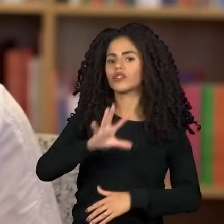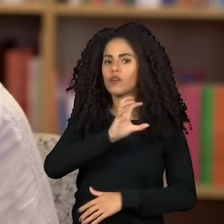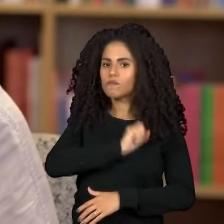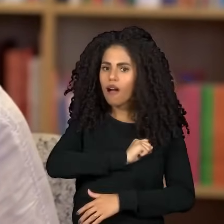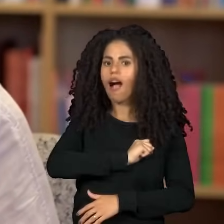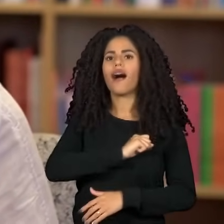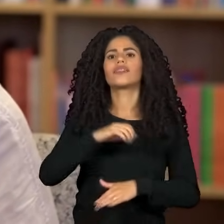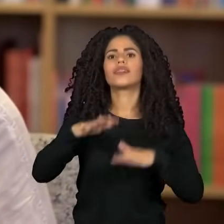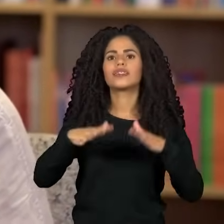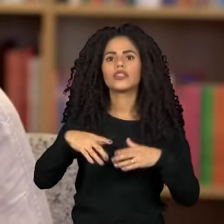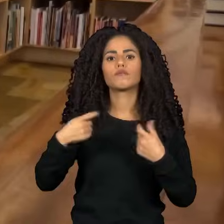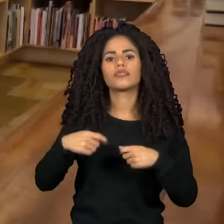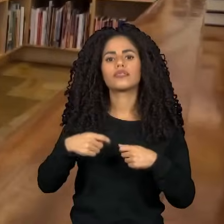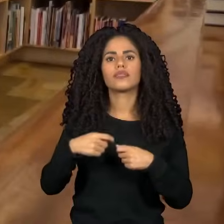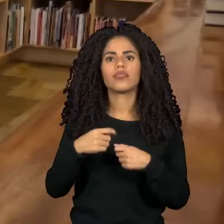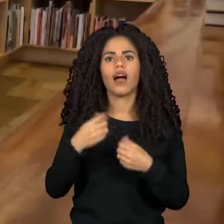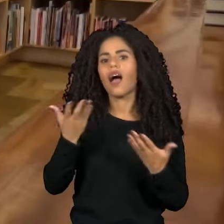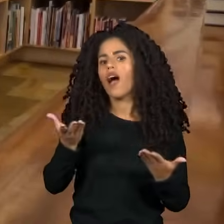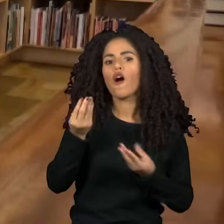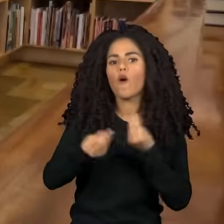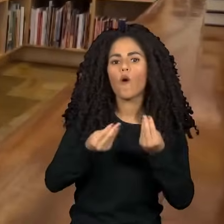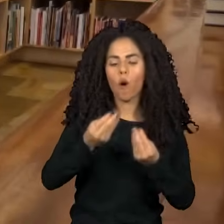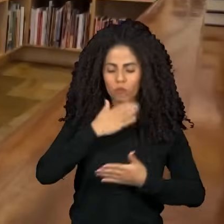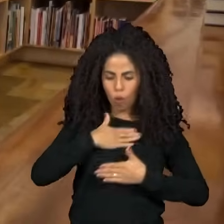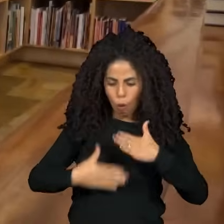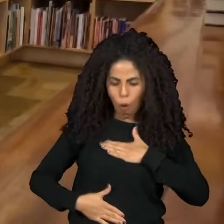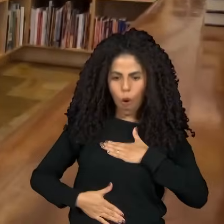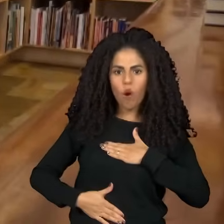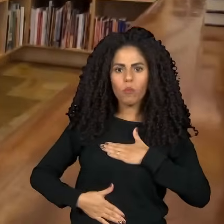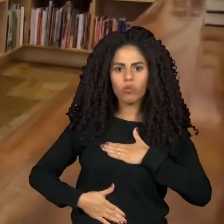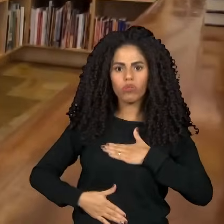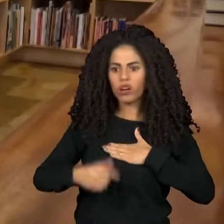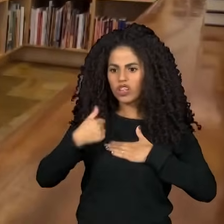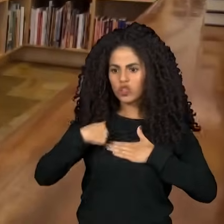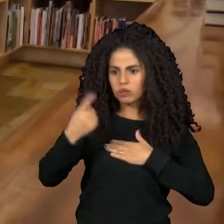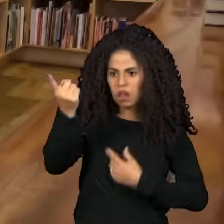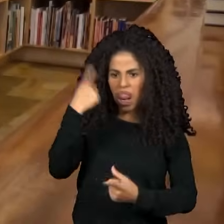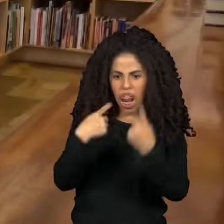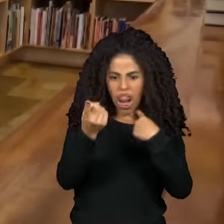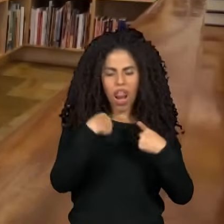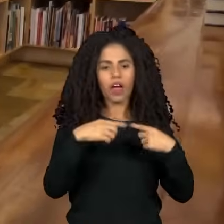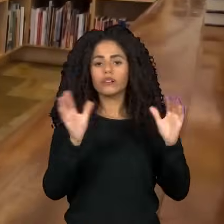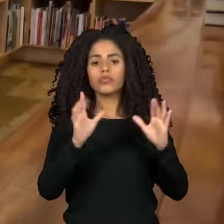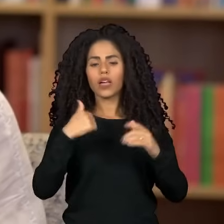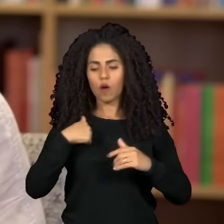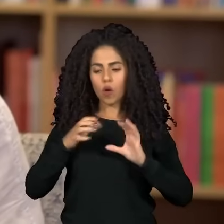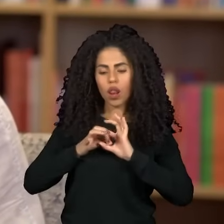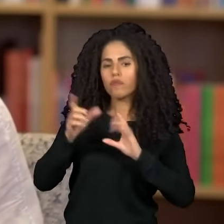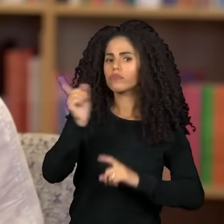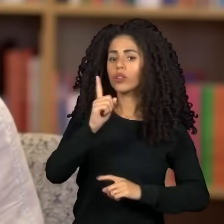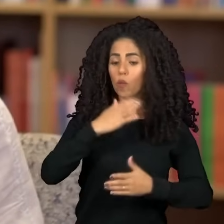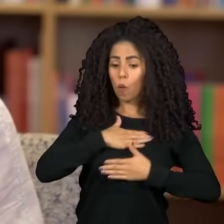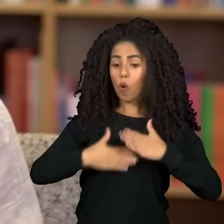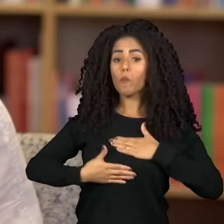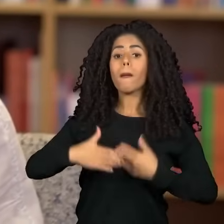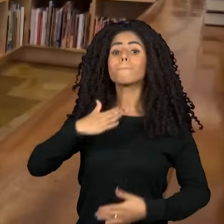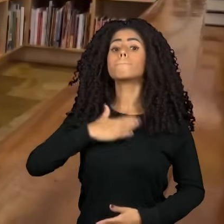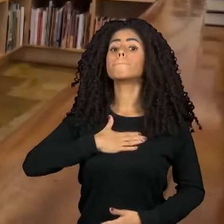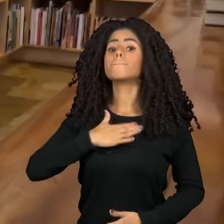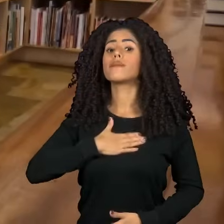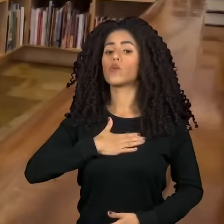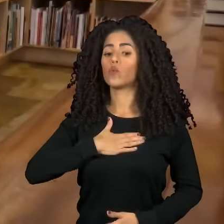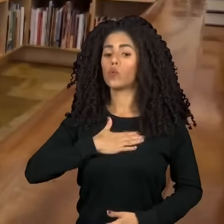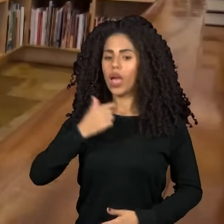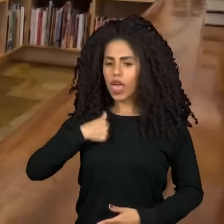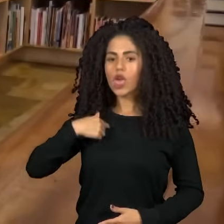puxando seu cabelo, pegando seu cabelo, como se esse corpo fosse um corpo pronto, disponível. O racismo é